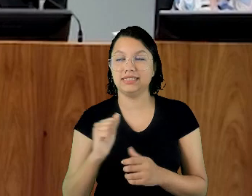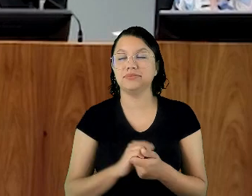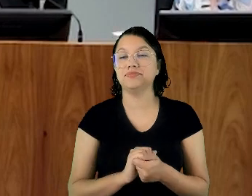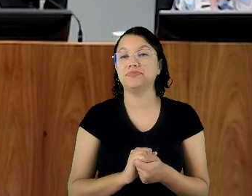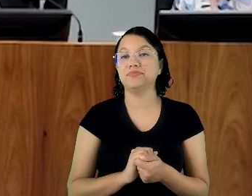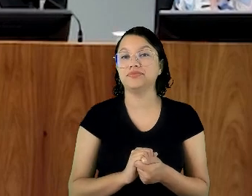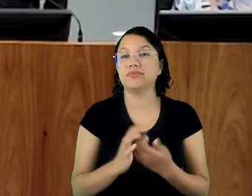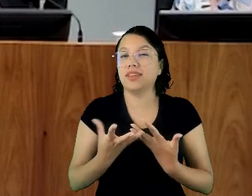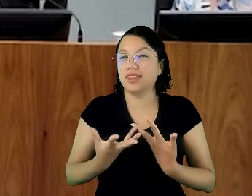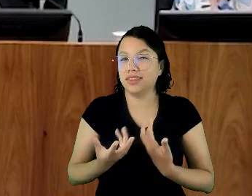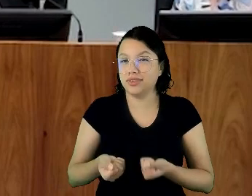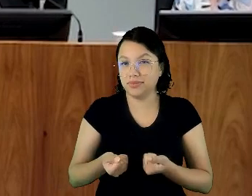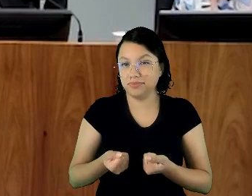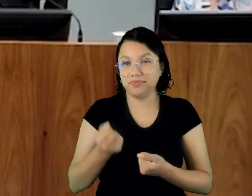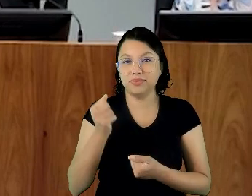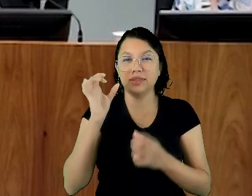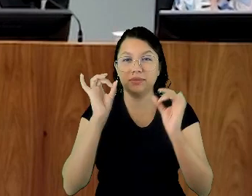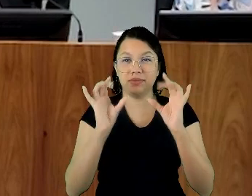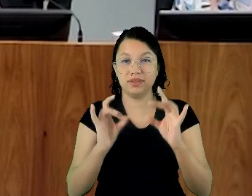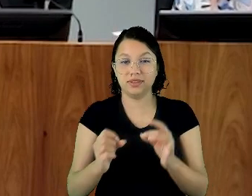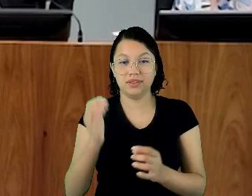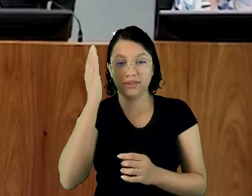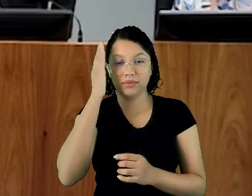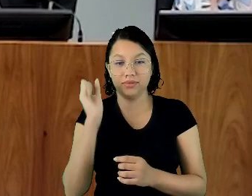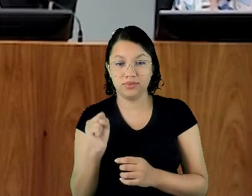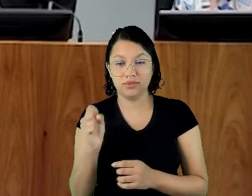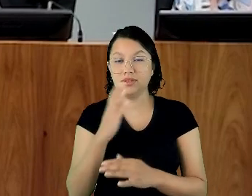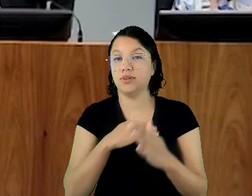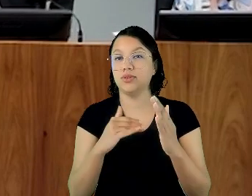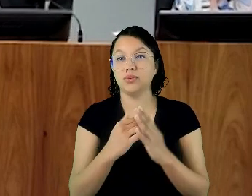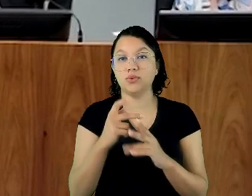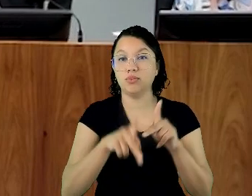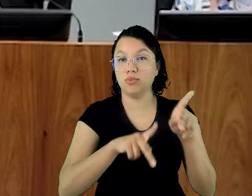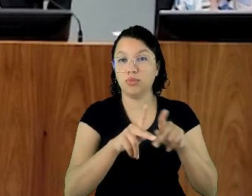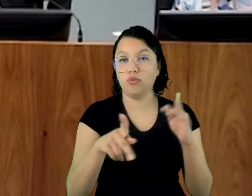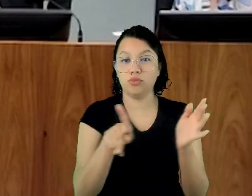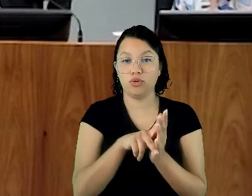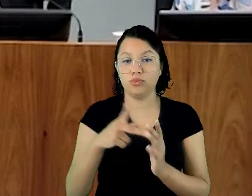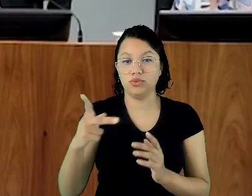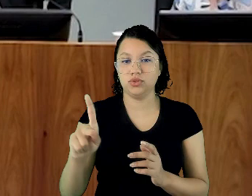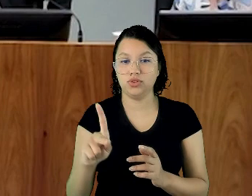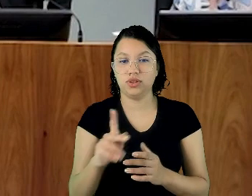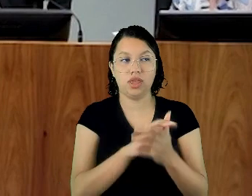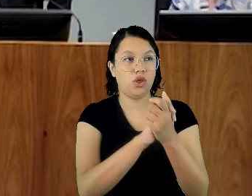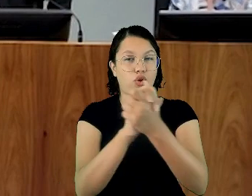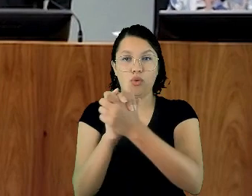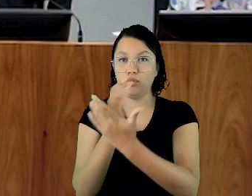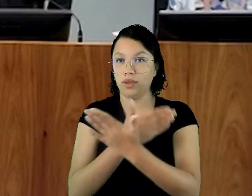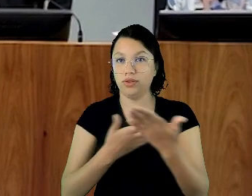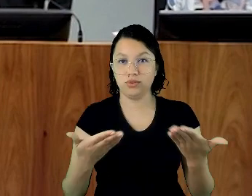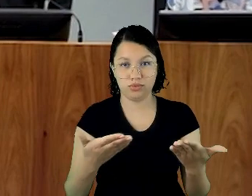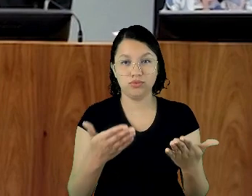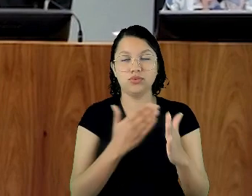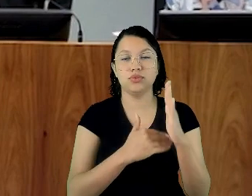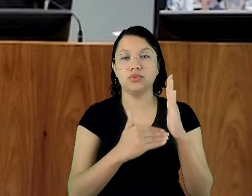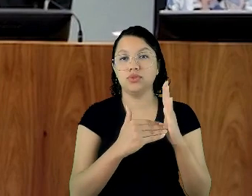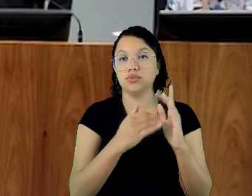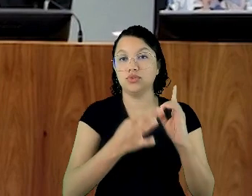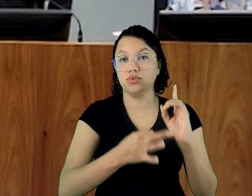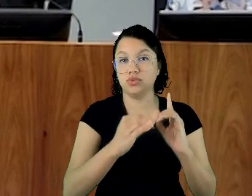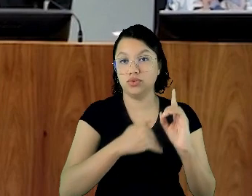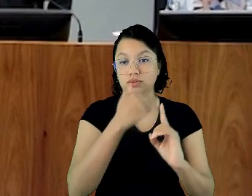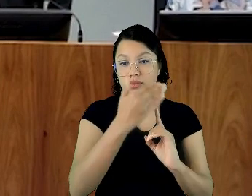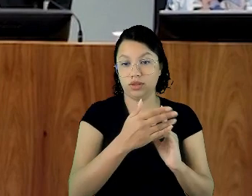a Mato Grosso do Sul, aos cidadãos sul-mato-grossenses. Em seu nome, cumprimentar a todos os embargadores que prestigiam esse evento de forma